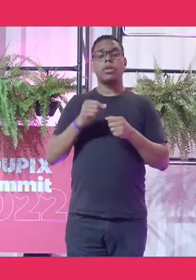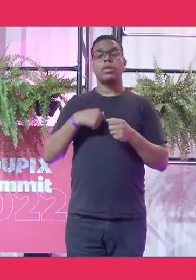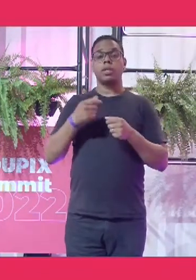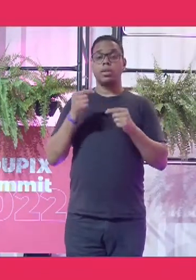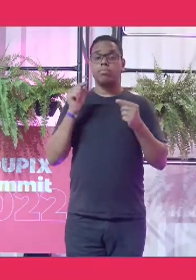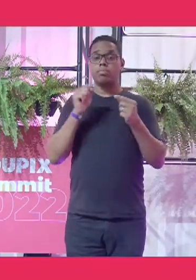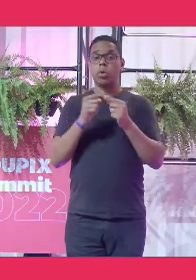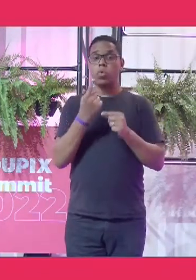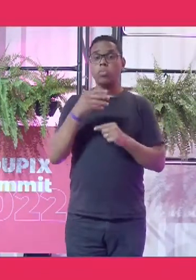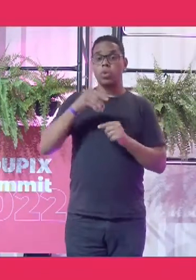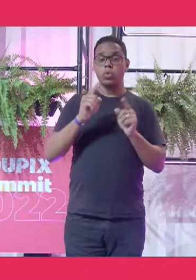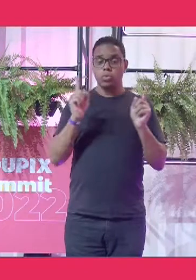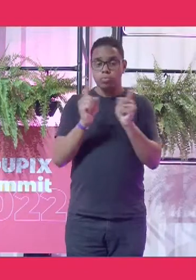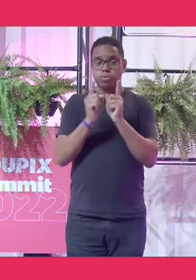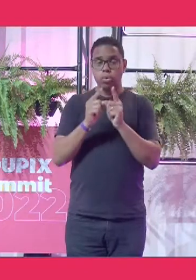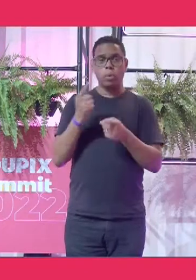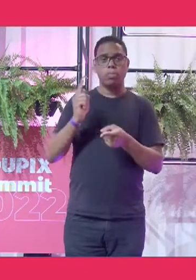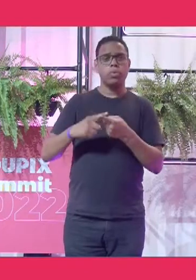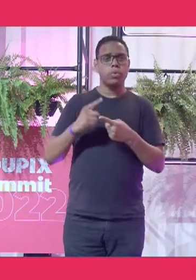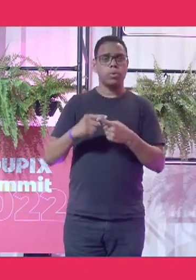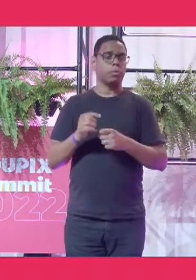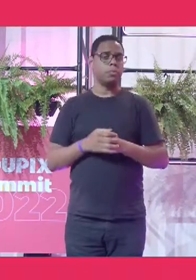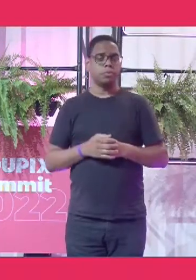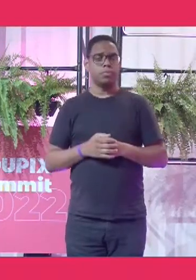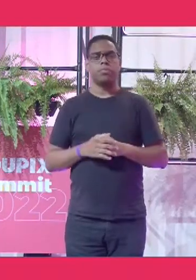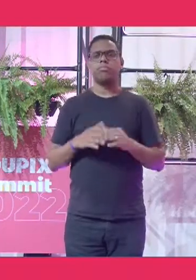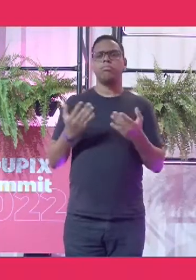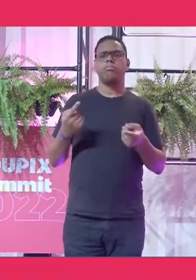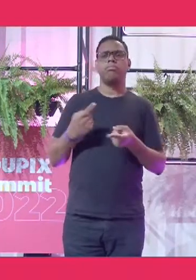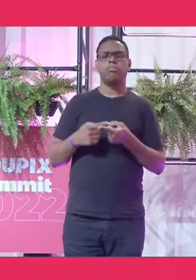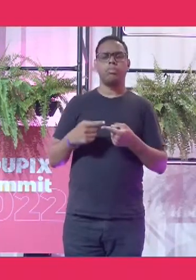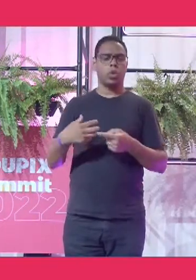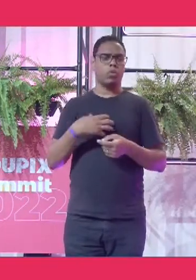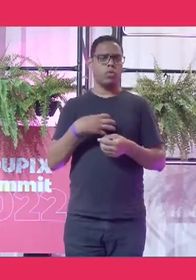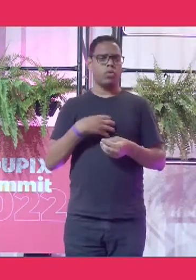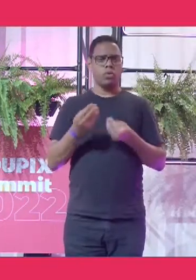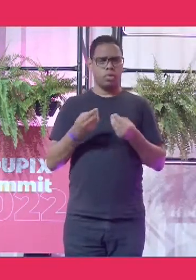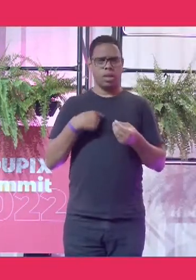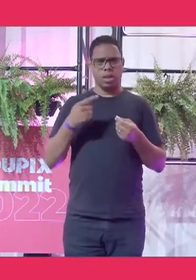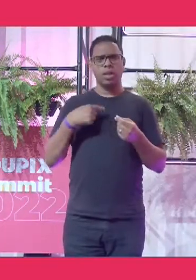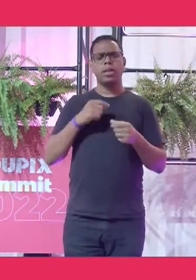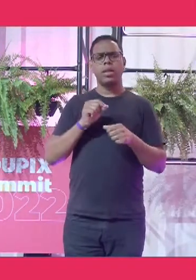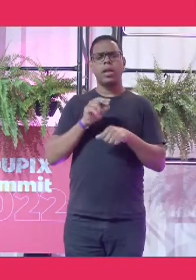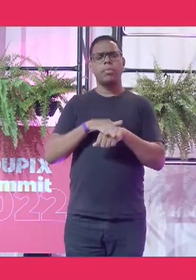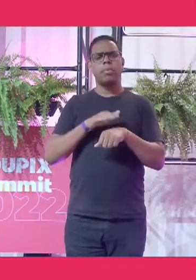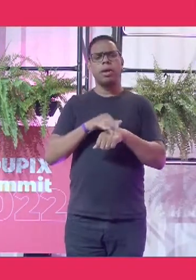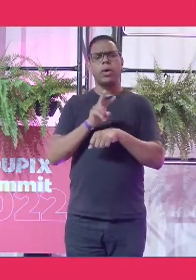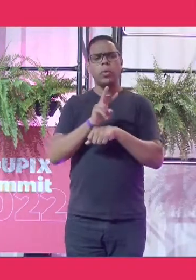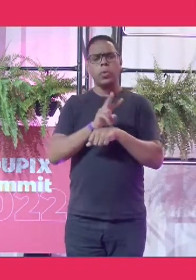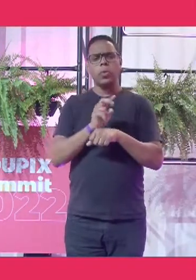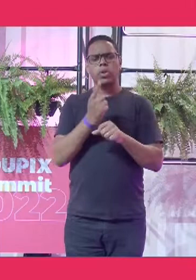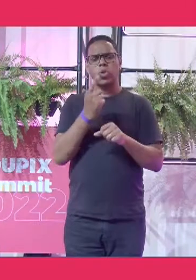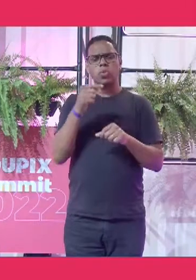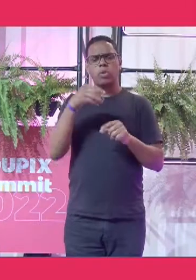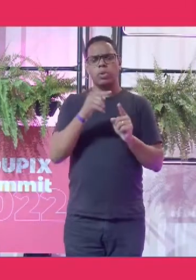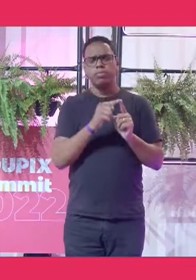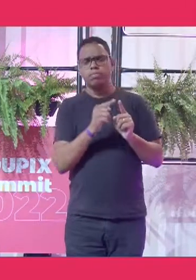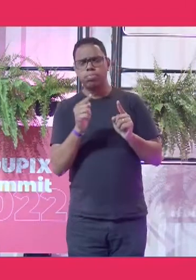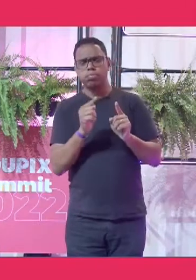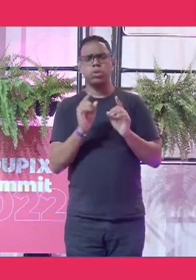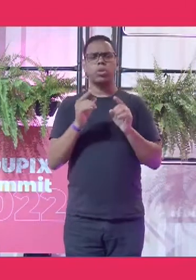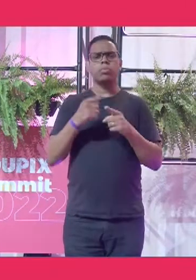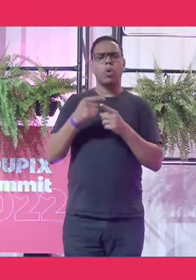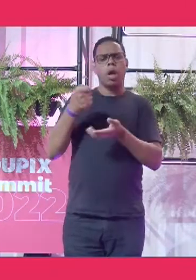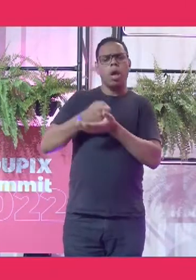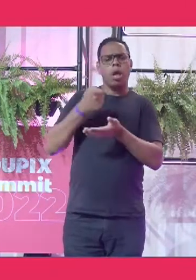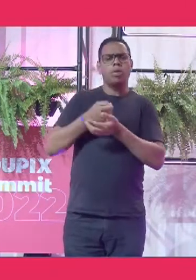que cabe em um minuto. Por quê? Qual que é essa fórmula mágica? Quem que está segurando esse marionete? Da onde vem essa